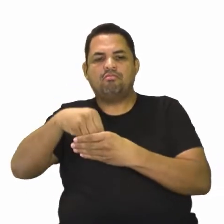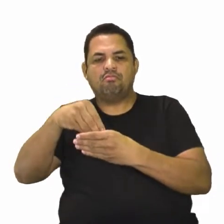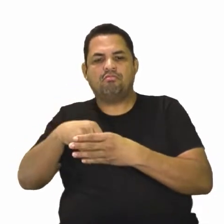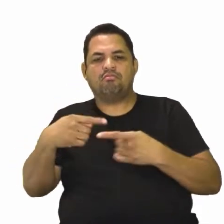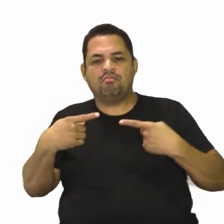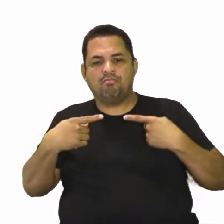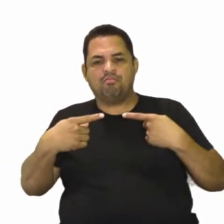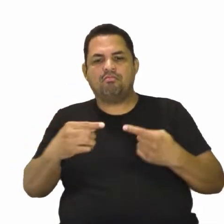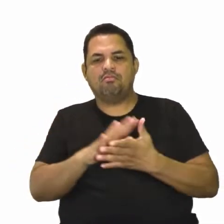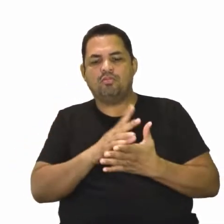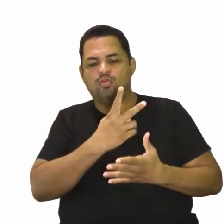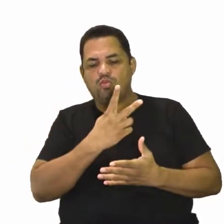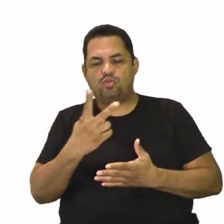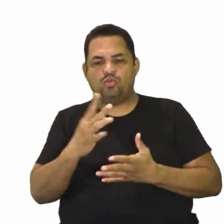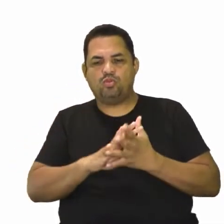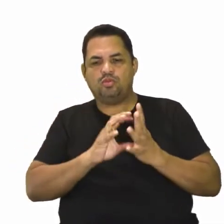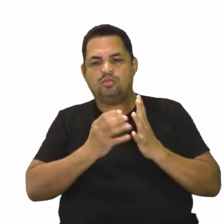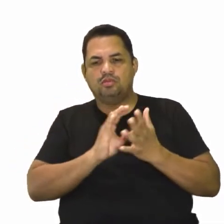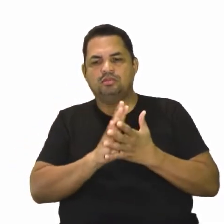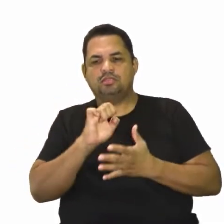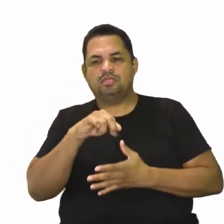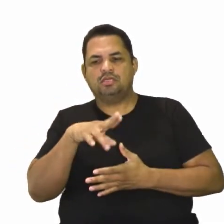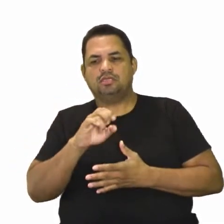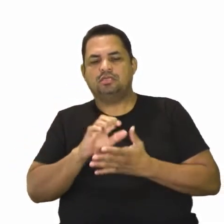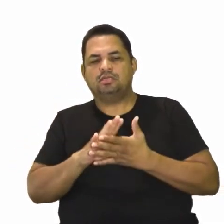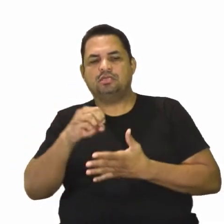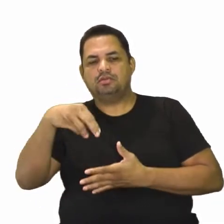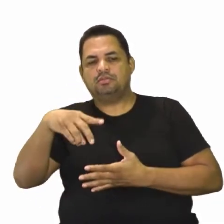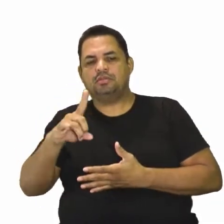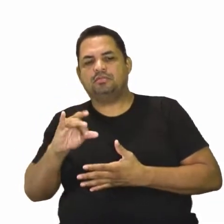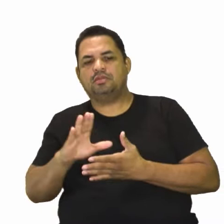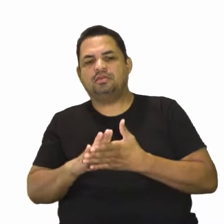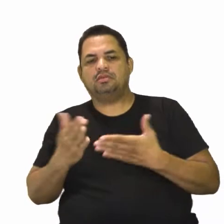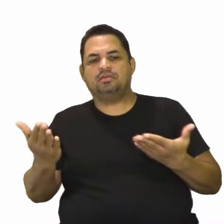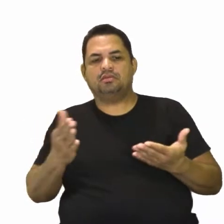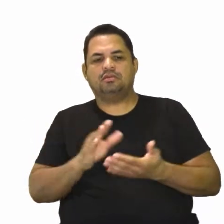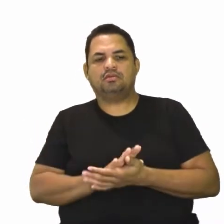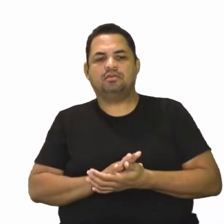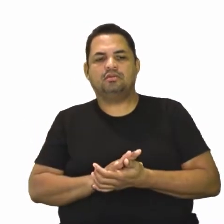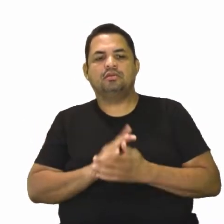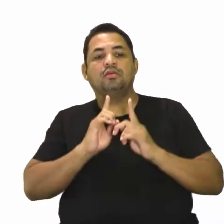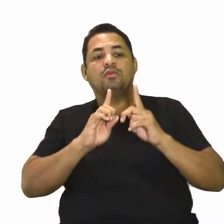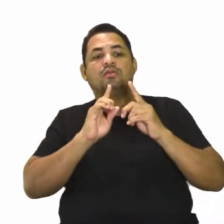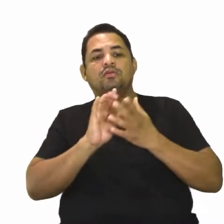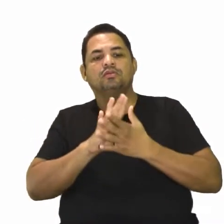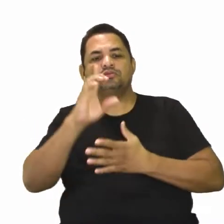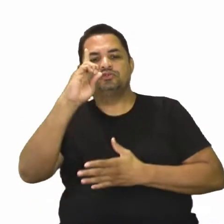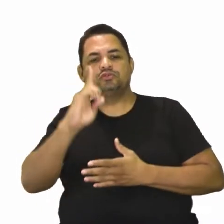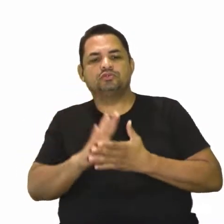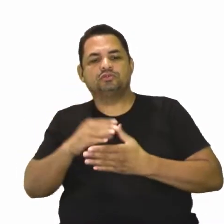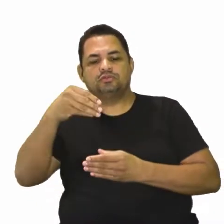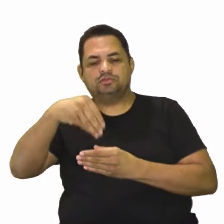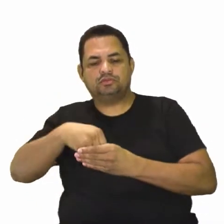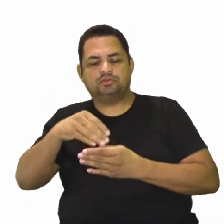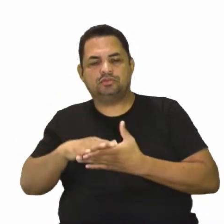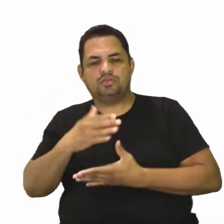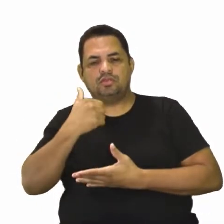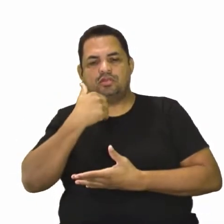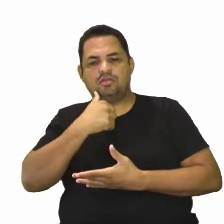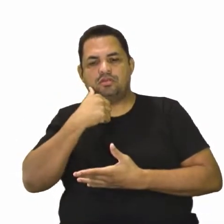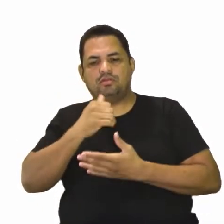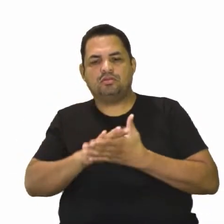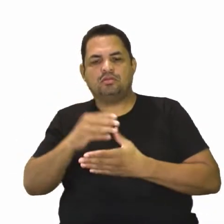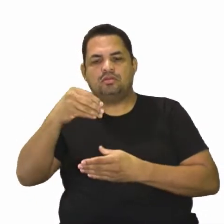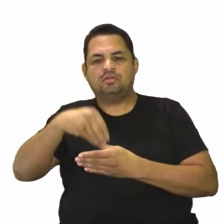eram disputadas entre 2 partidos, Arena e MDB. Ele reivindicava o direito do voto feminino e